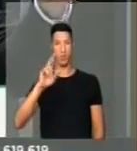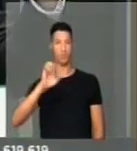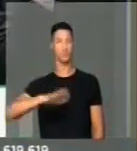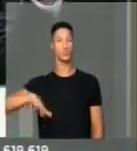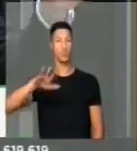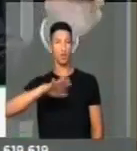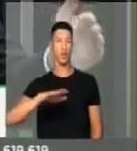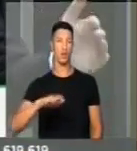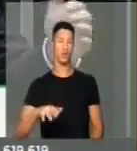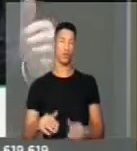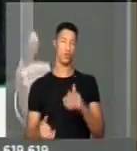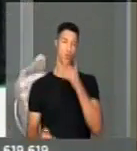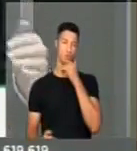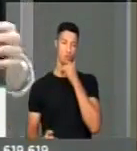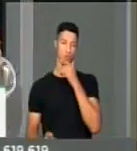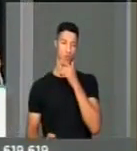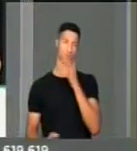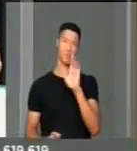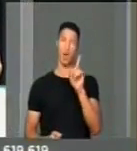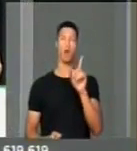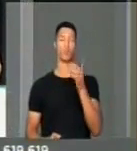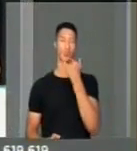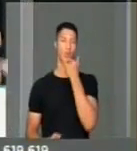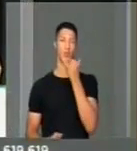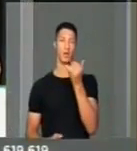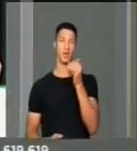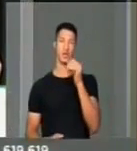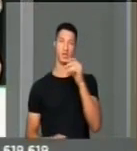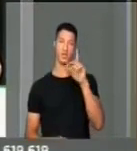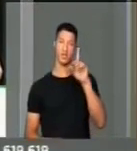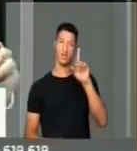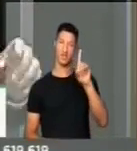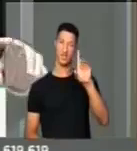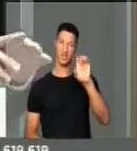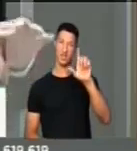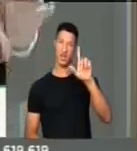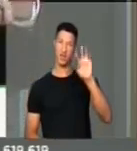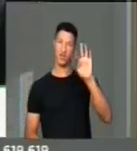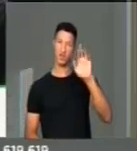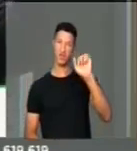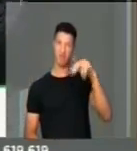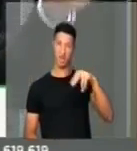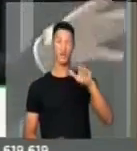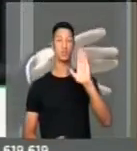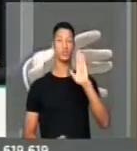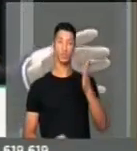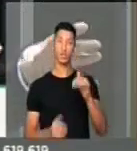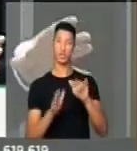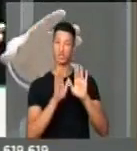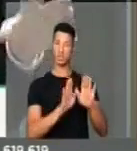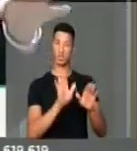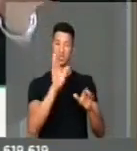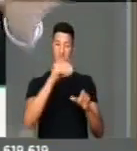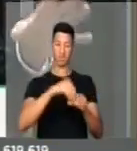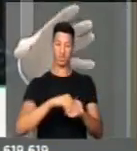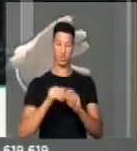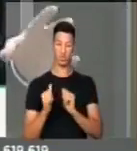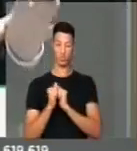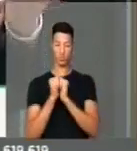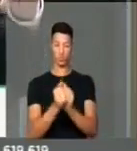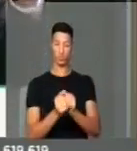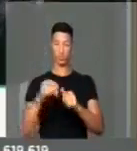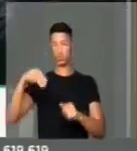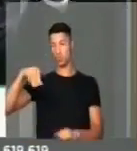República, Procurador-Geral não, o Procurador da República, Deltan Dallagnol, que está juntamente